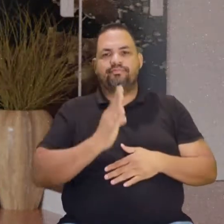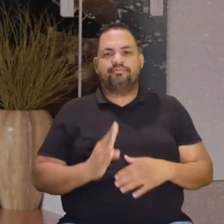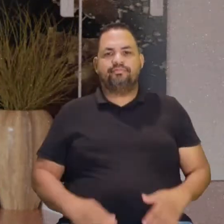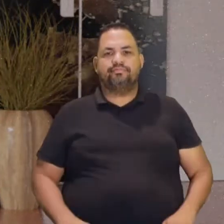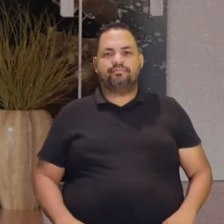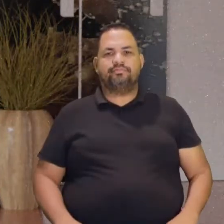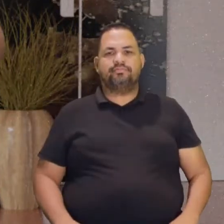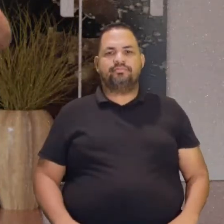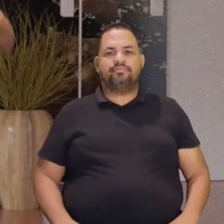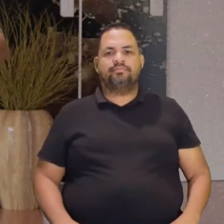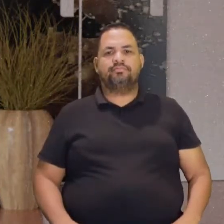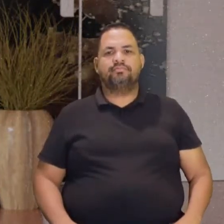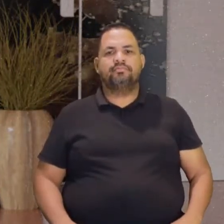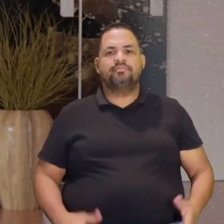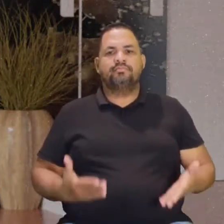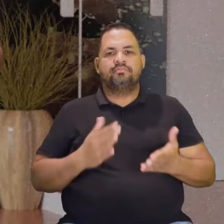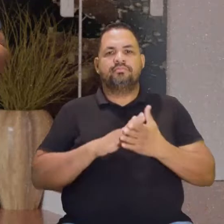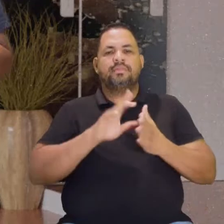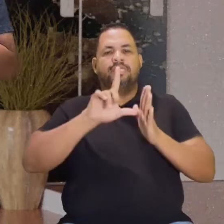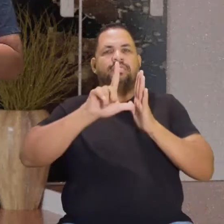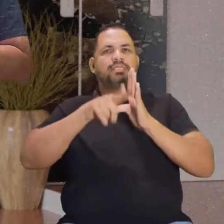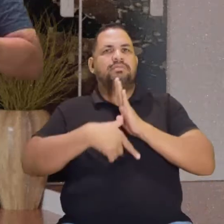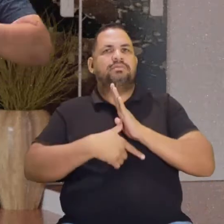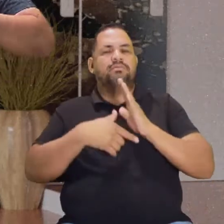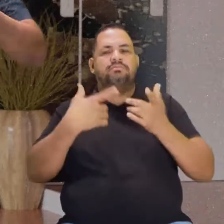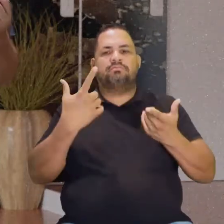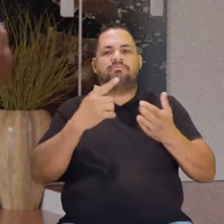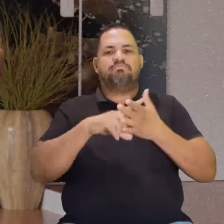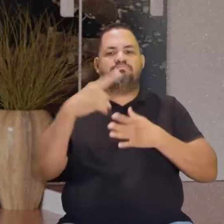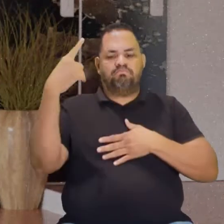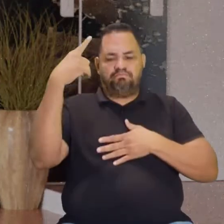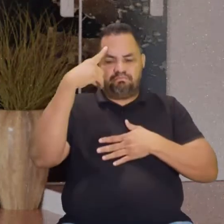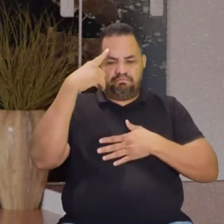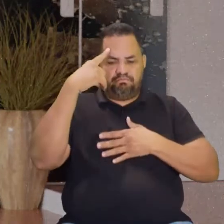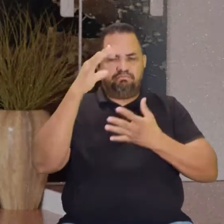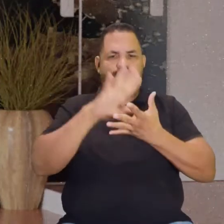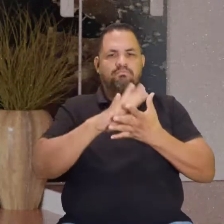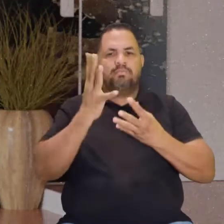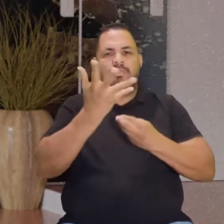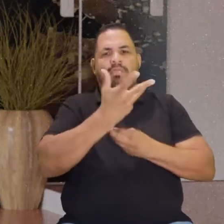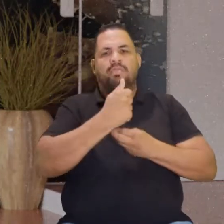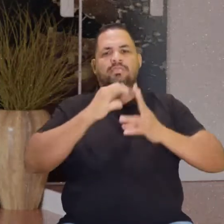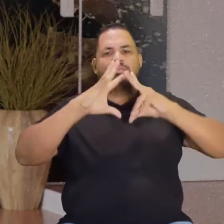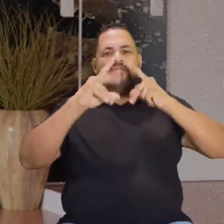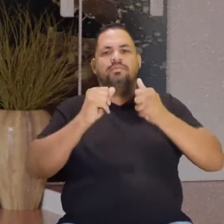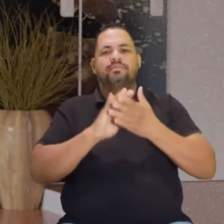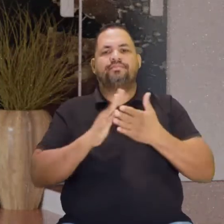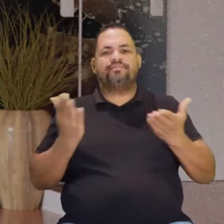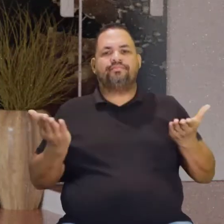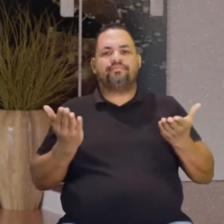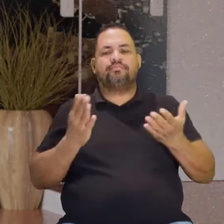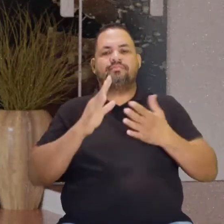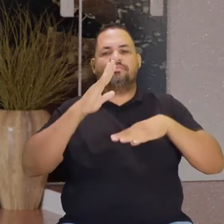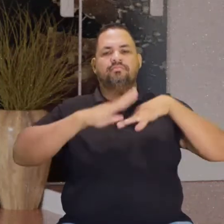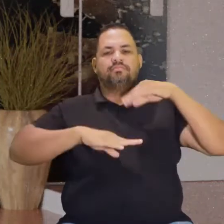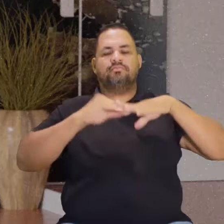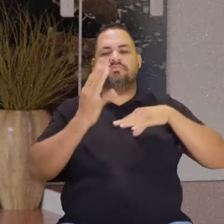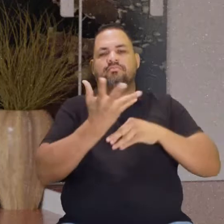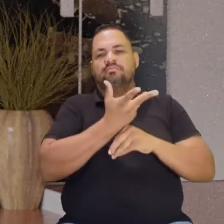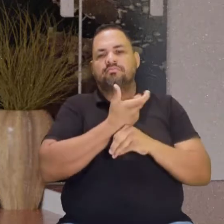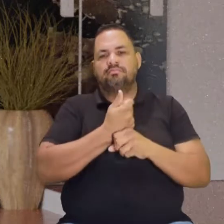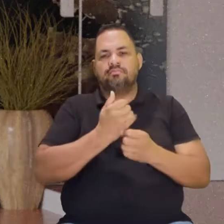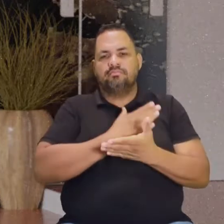estava em franco atraso o pensamento, as artes e tudo mais. Então, esses artistas